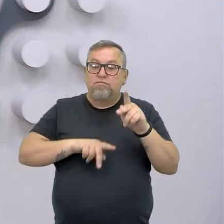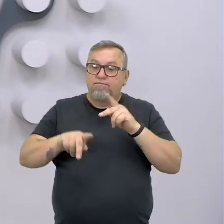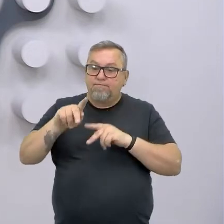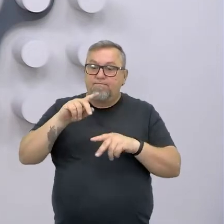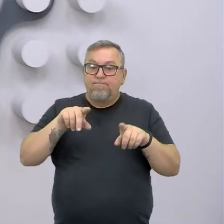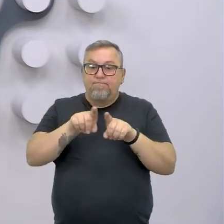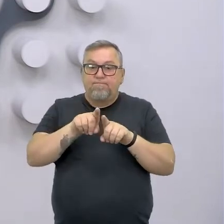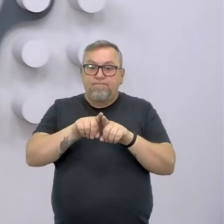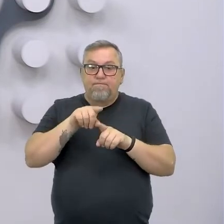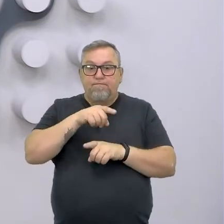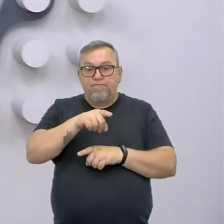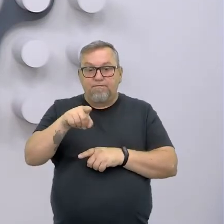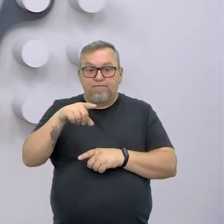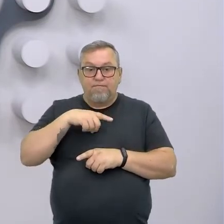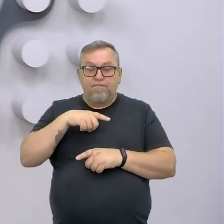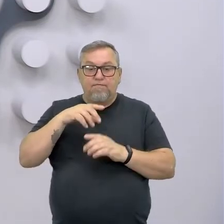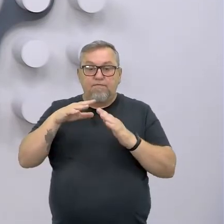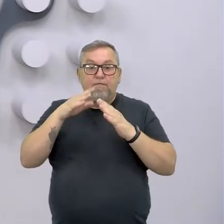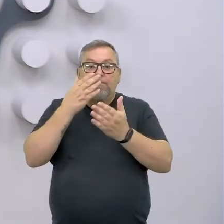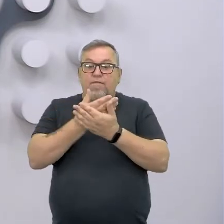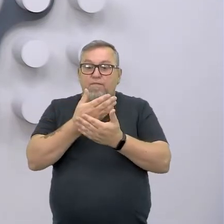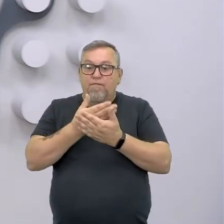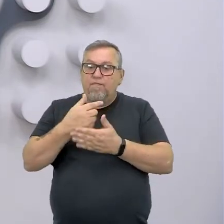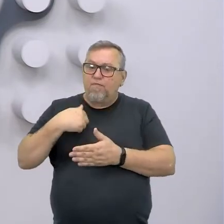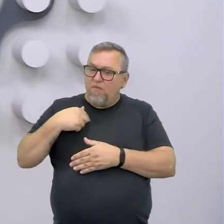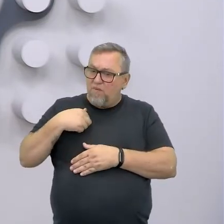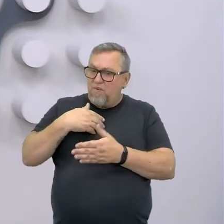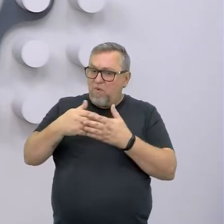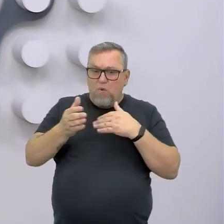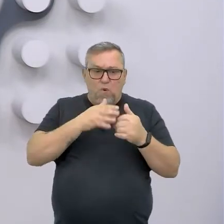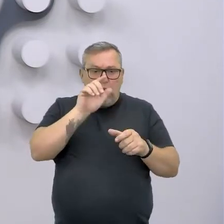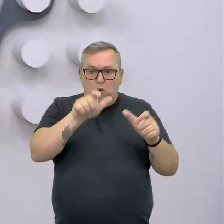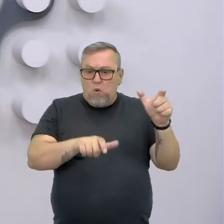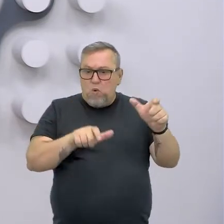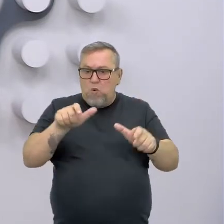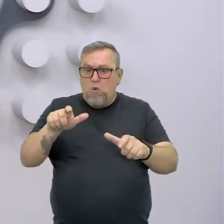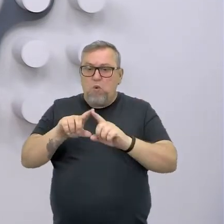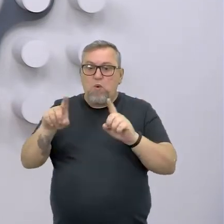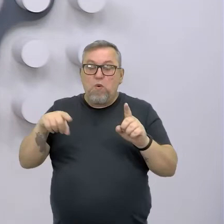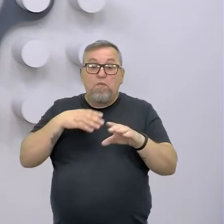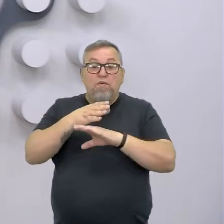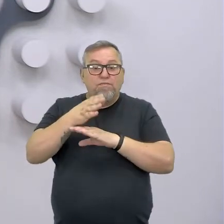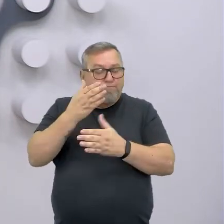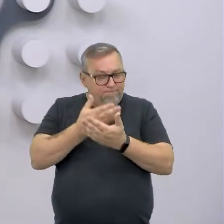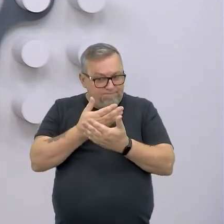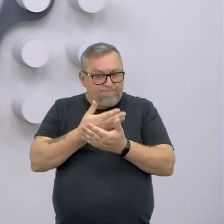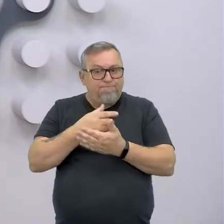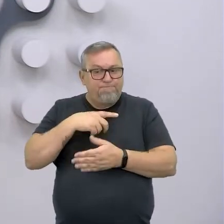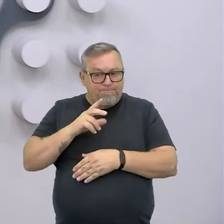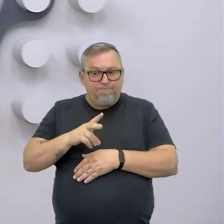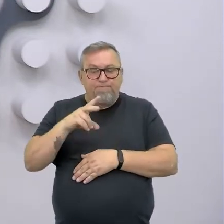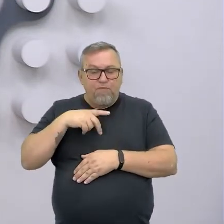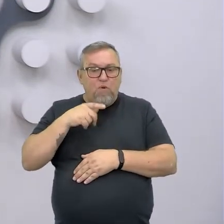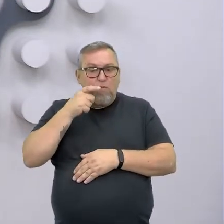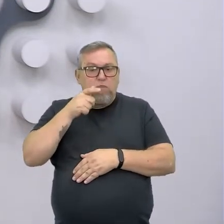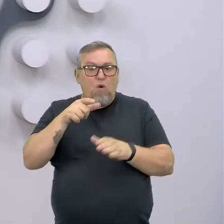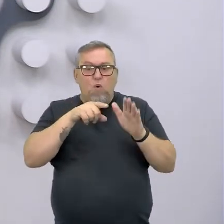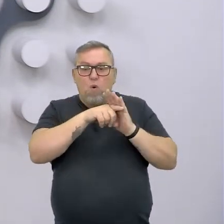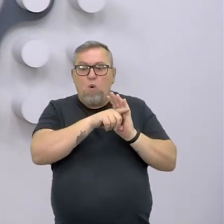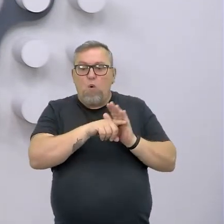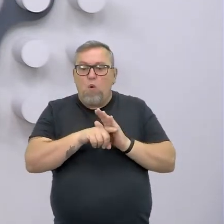Então, para você que está na escola, para mim, para qualquer pessoa, mas principalmente para você que está estudando e que